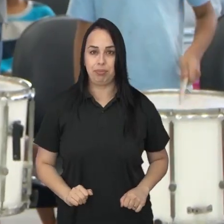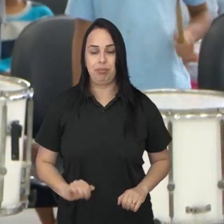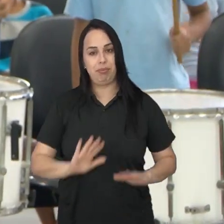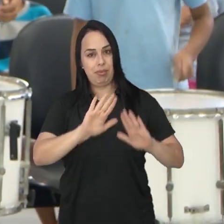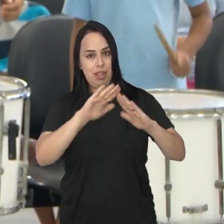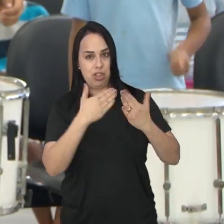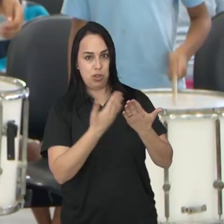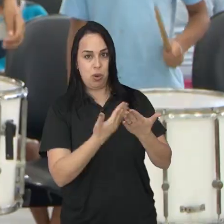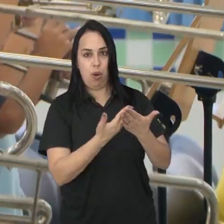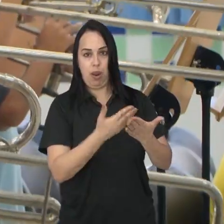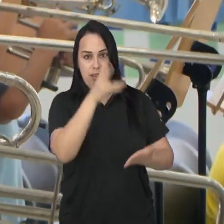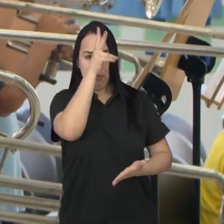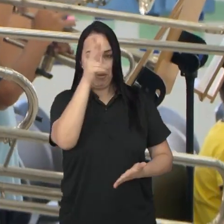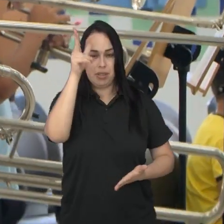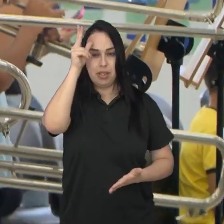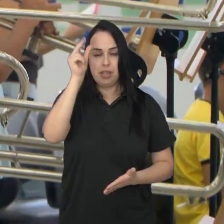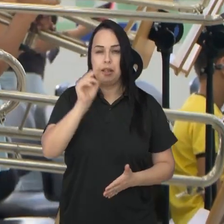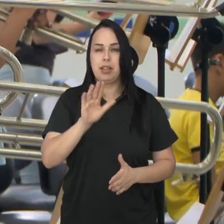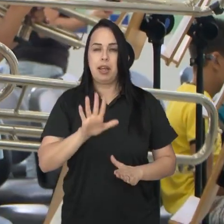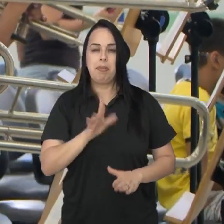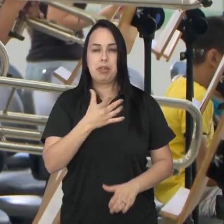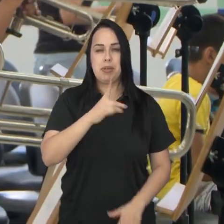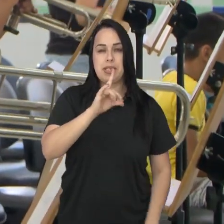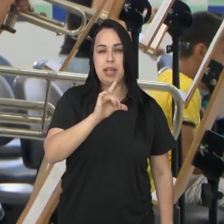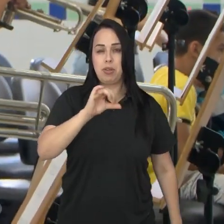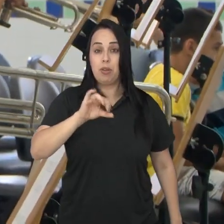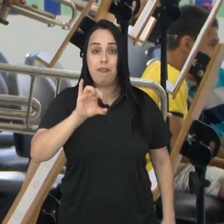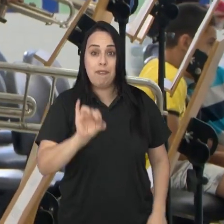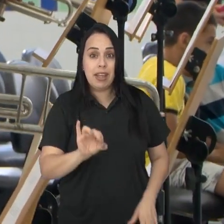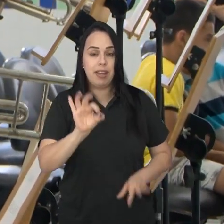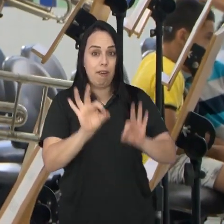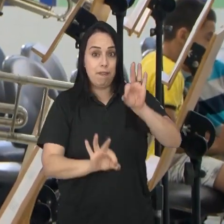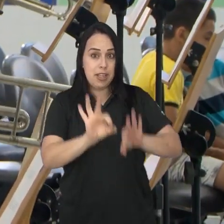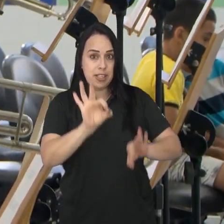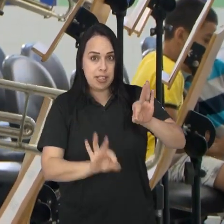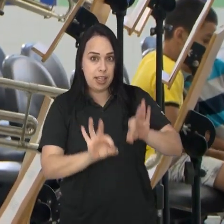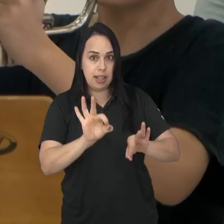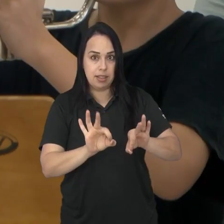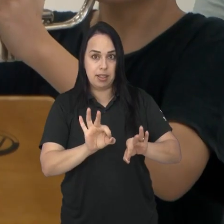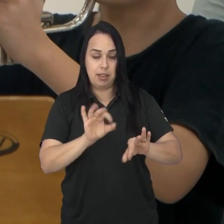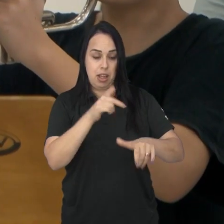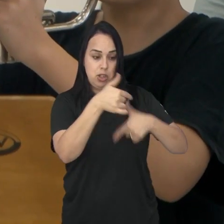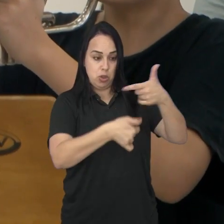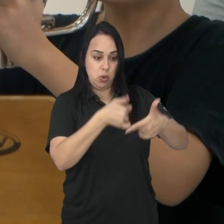rede municipal de ensino mantém 190 oficinas no contraturno